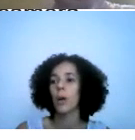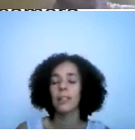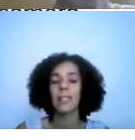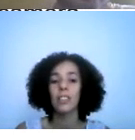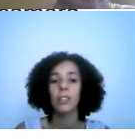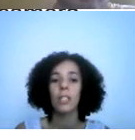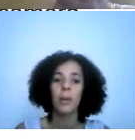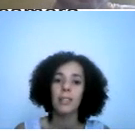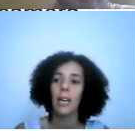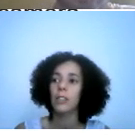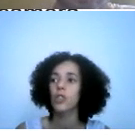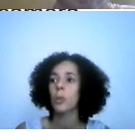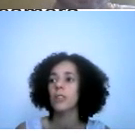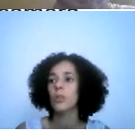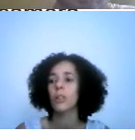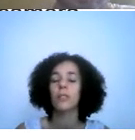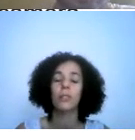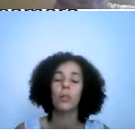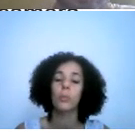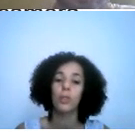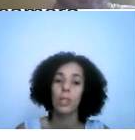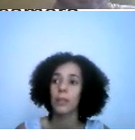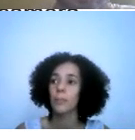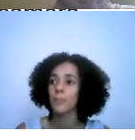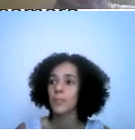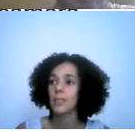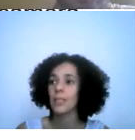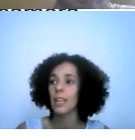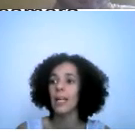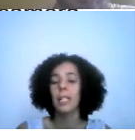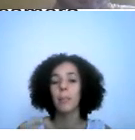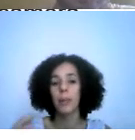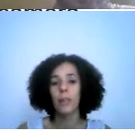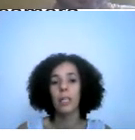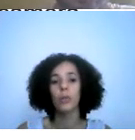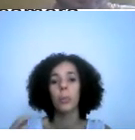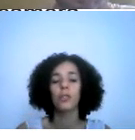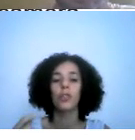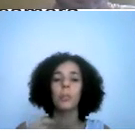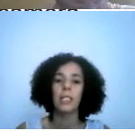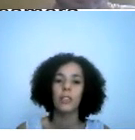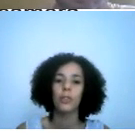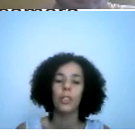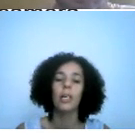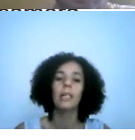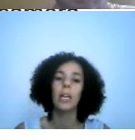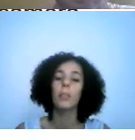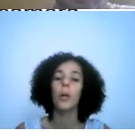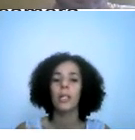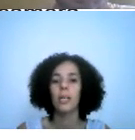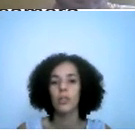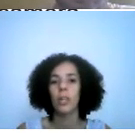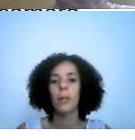publicar listas atualizadas de espécies exóticas invasoras para o Estado, né, e prevê que nos planos de manejos